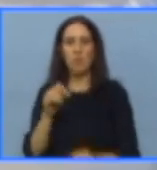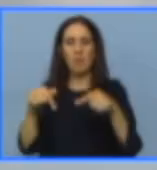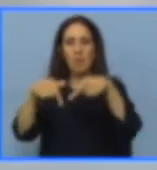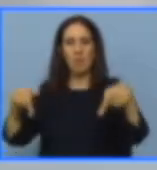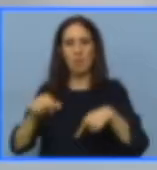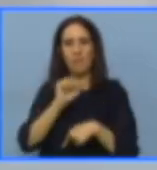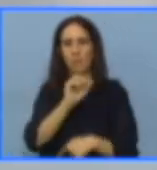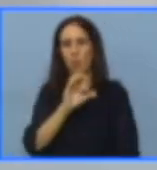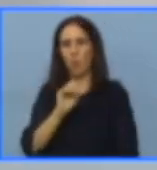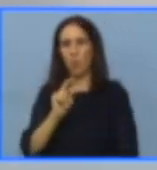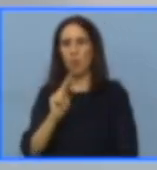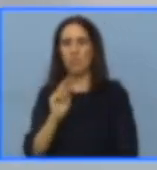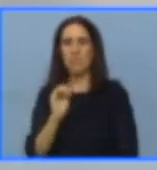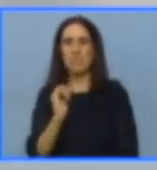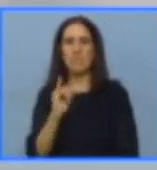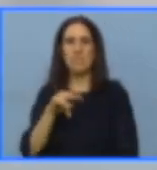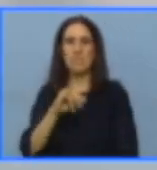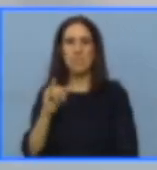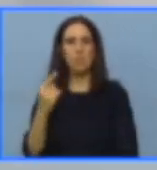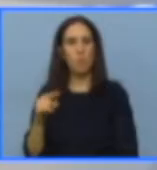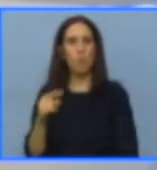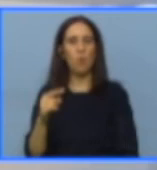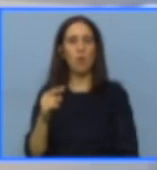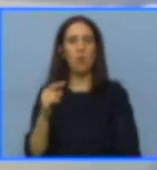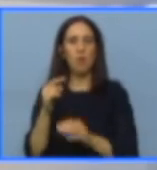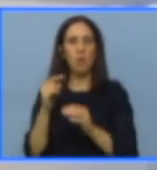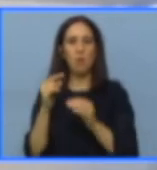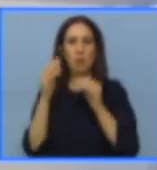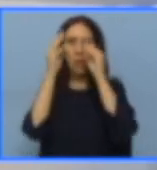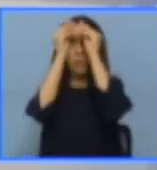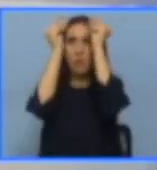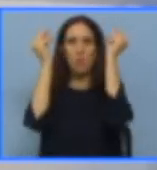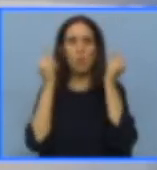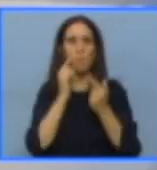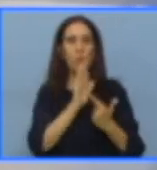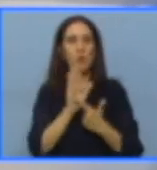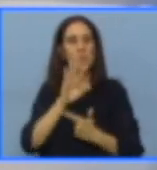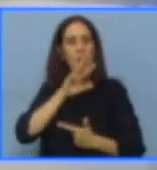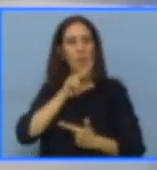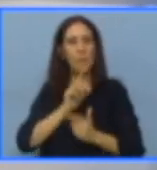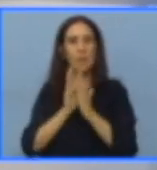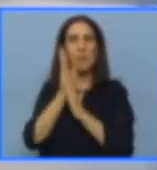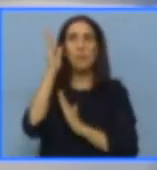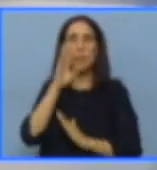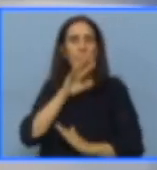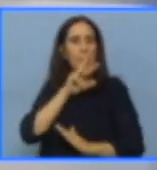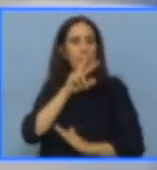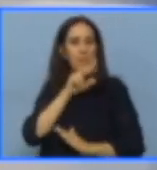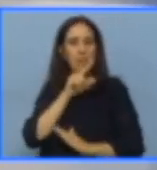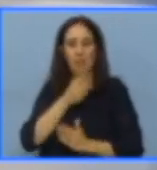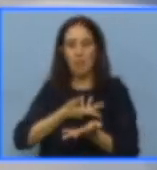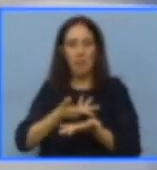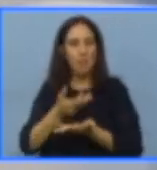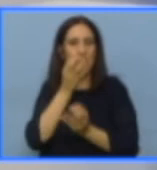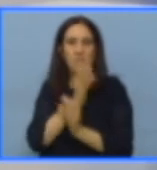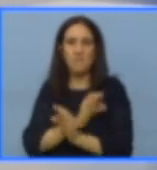em que apenas a existência da auréola indica que aquela mãe é divina, porque, na verdade, é uma cena de pura maternidade, que ali está